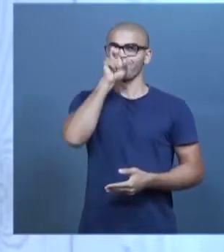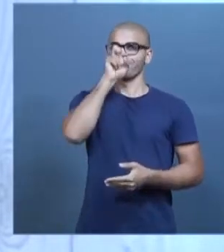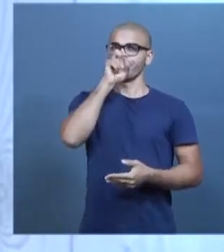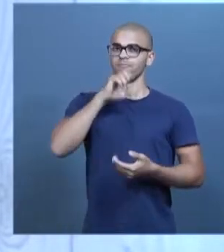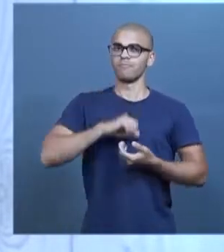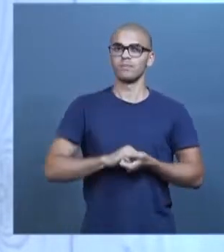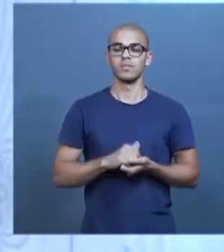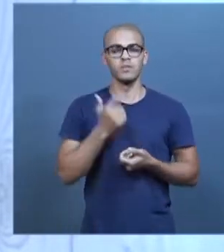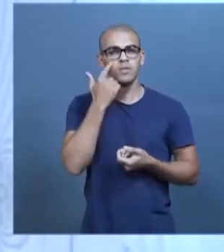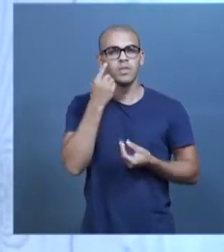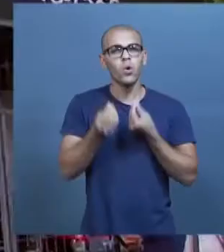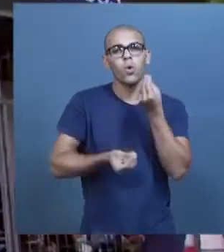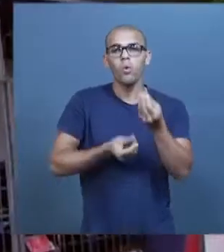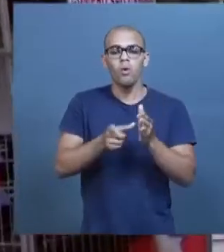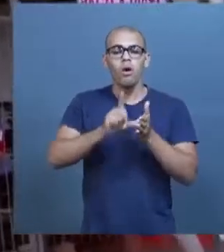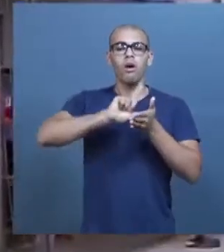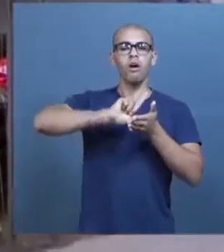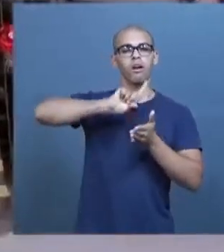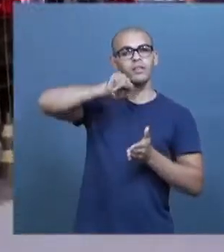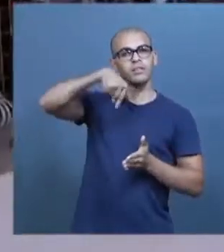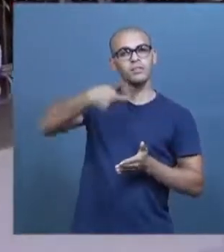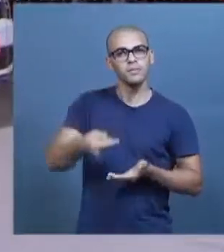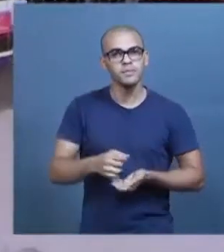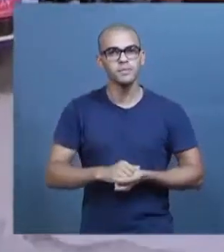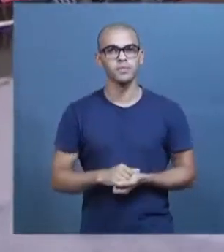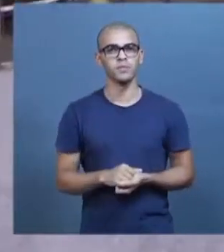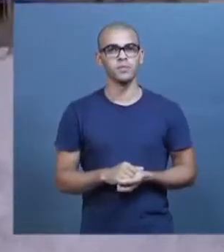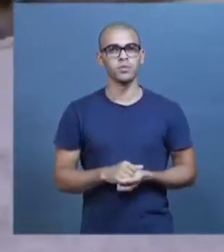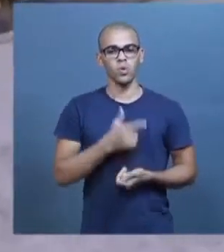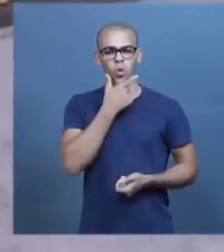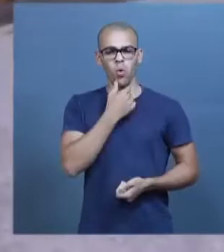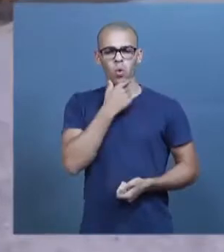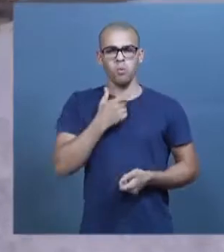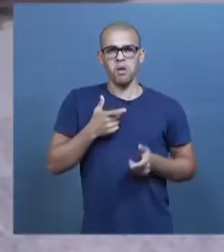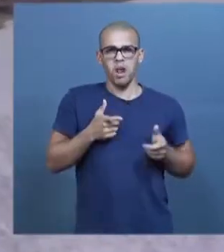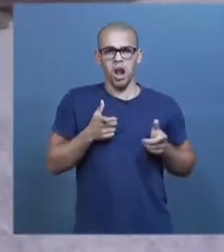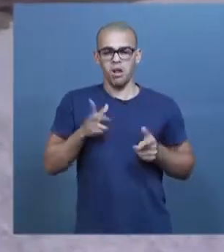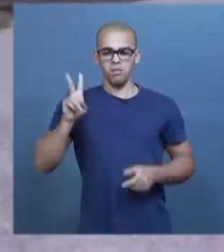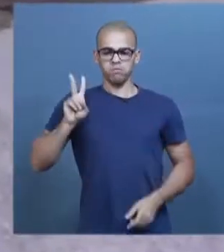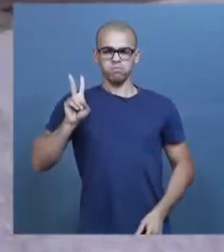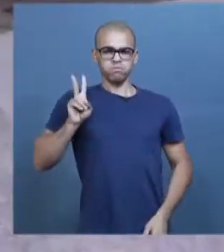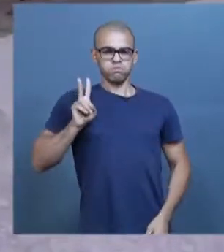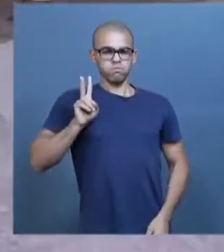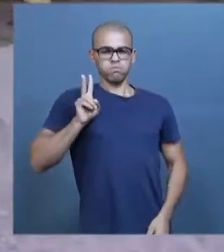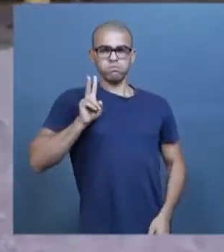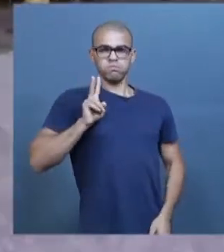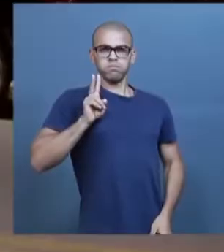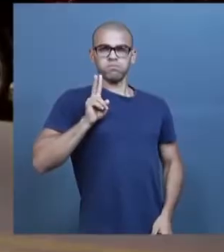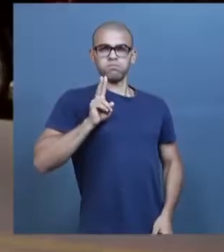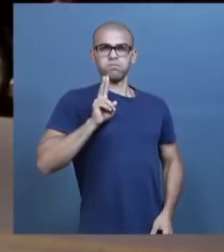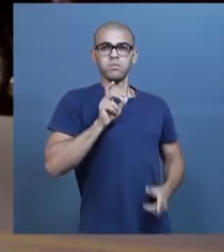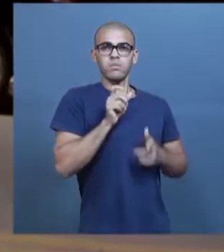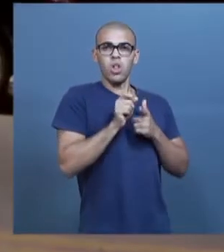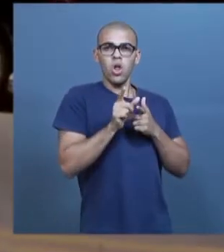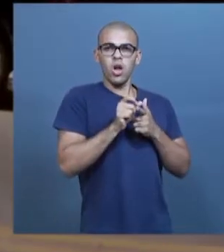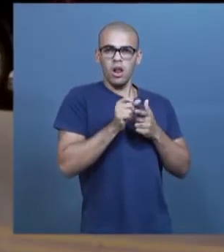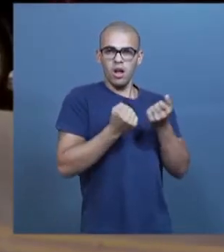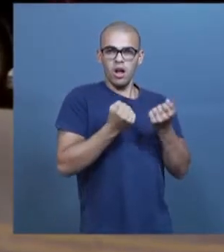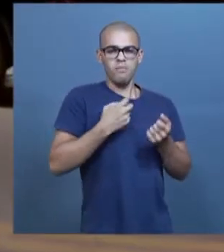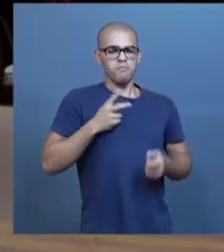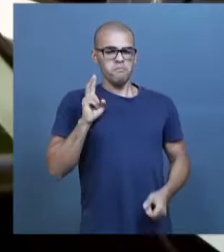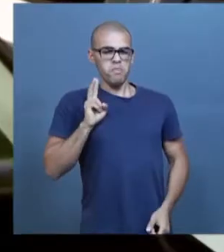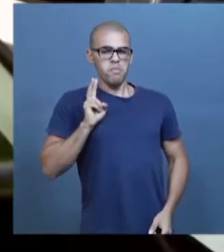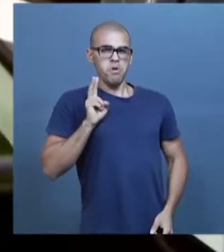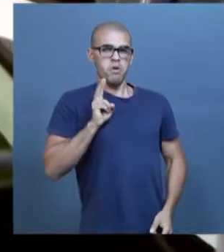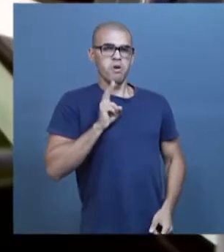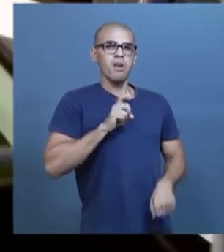depois do ataque. Os atiradores chegaram nesta locadora de veículos em Suzano, Grande São Paulo, pouco depois das 9 da